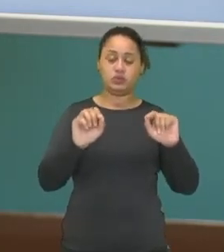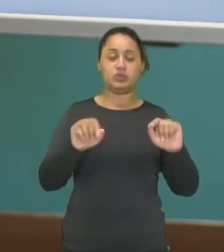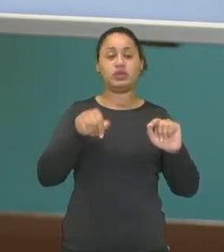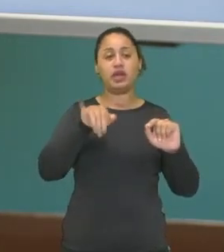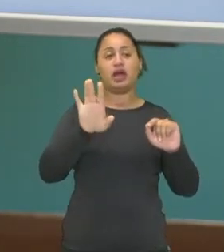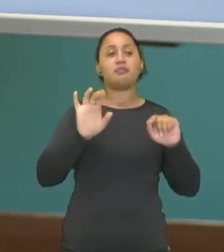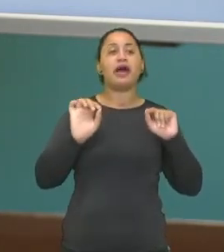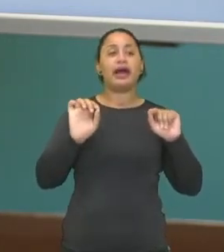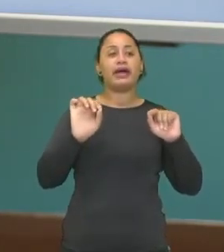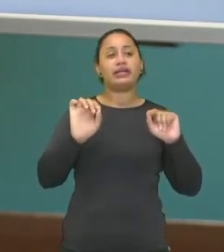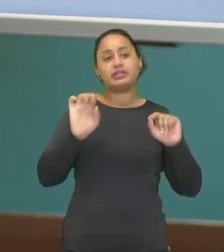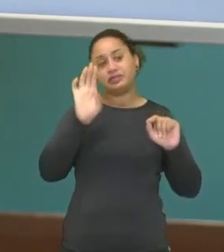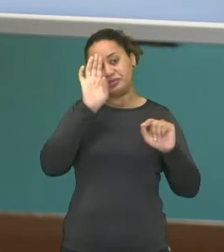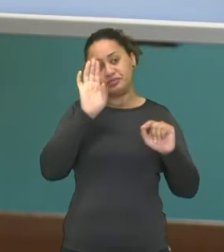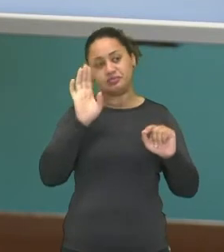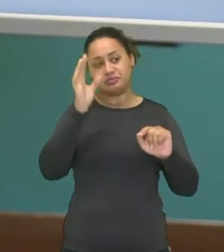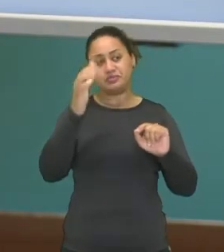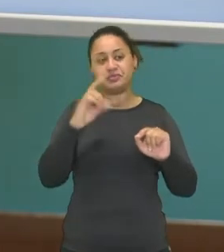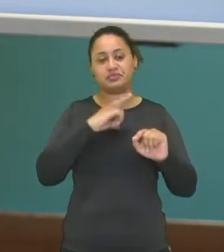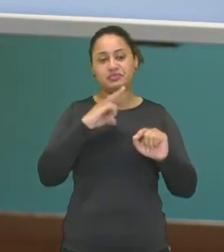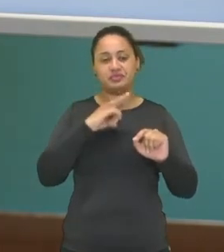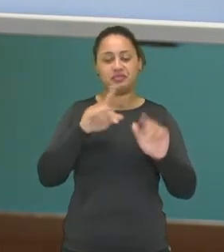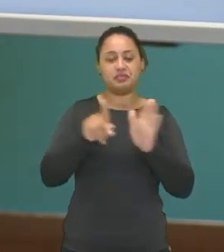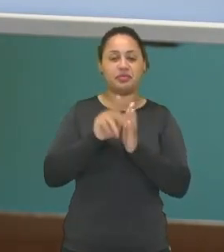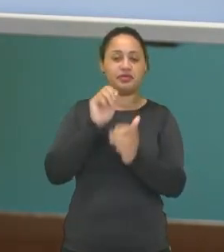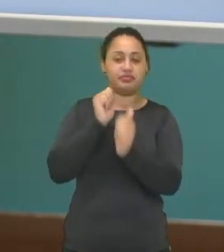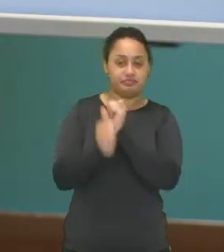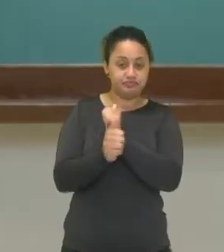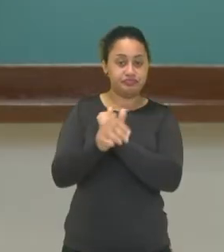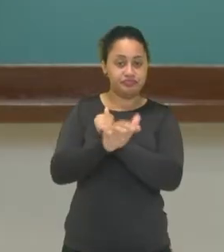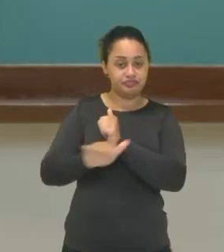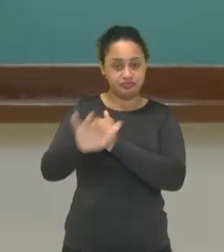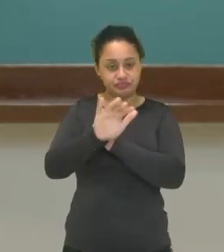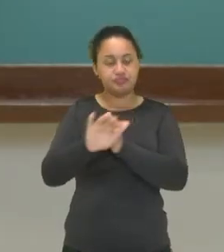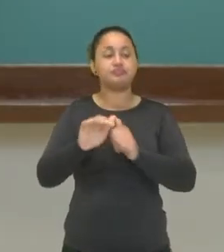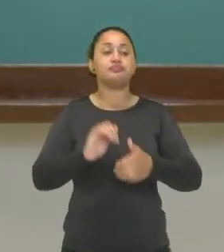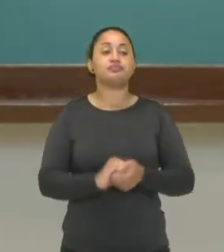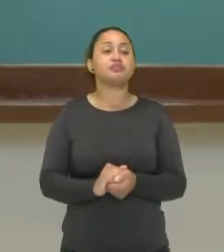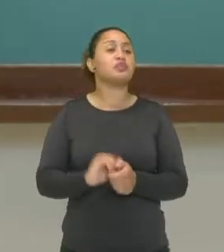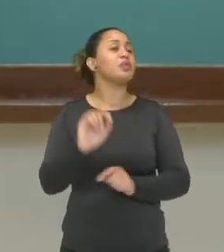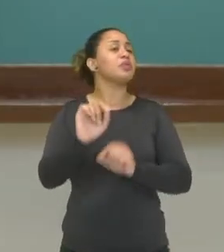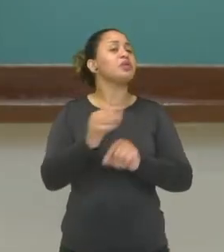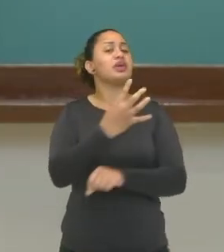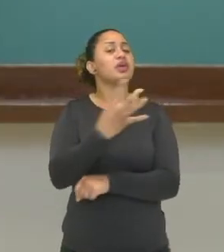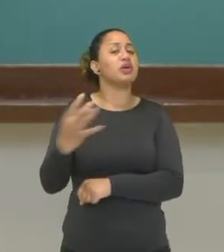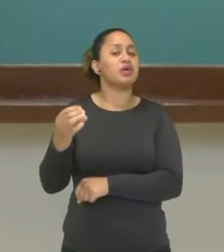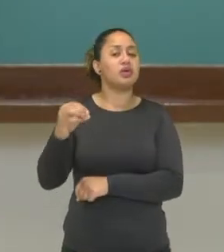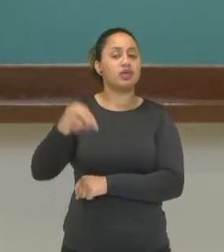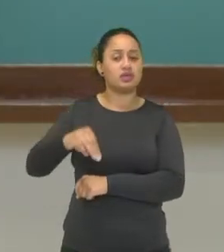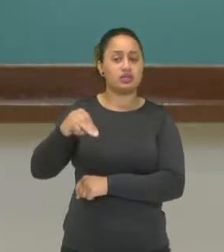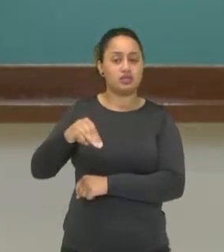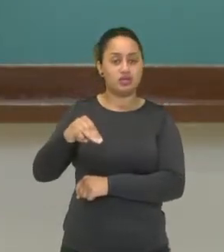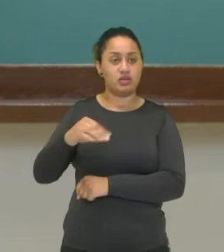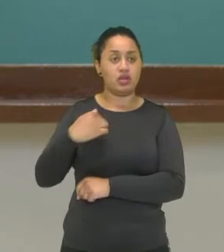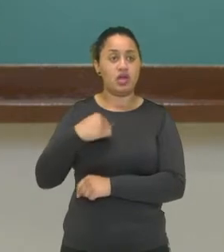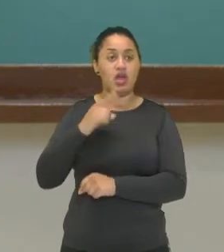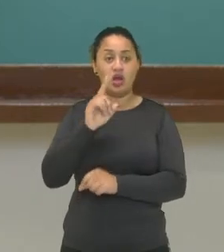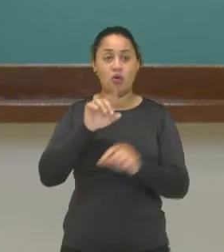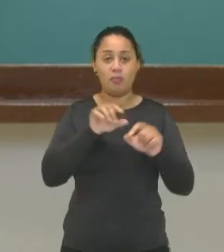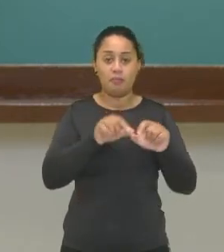provas mais nobres do atletismo. Olha só, o que é a prova de 400 metros? Você dá